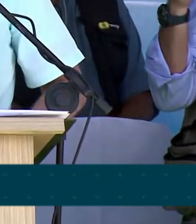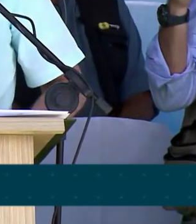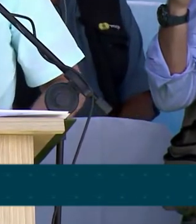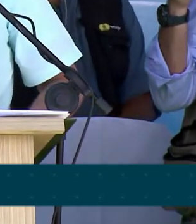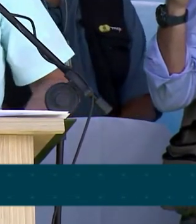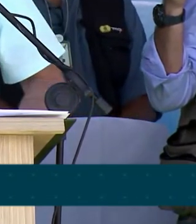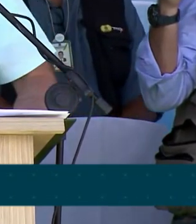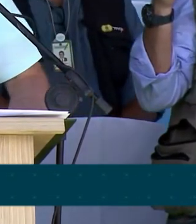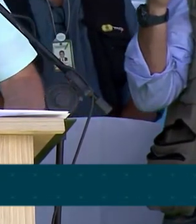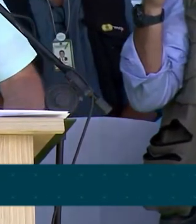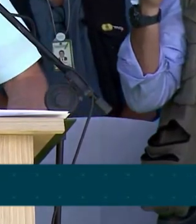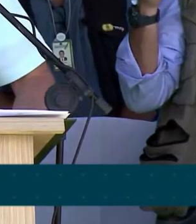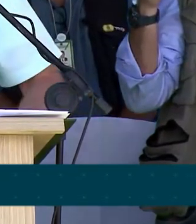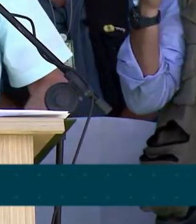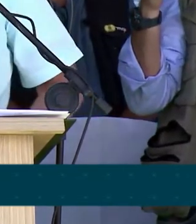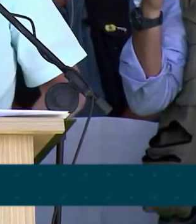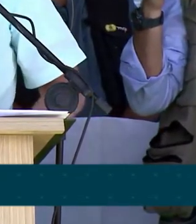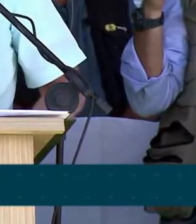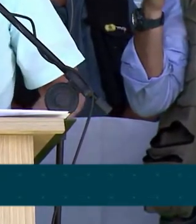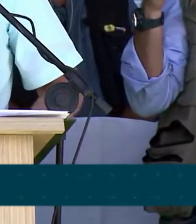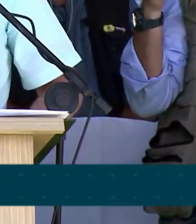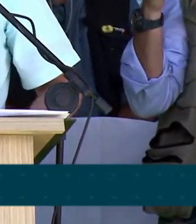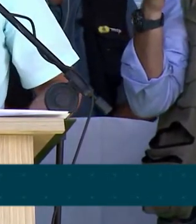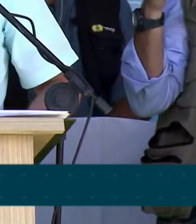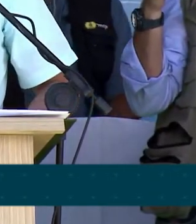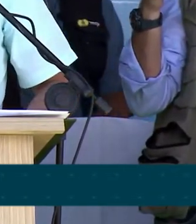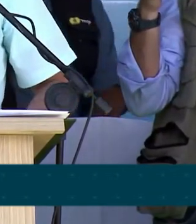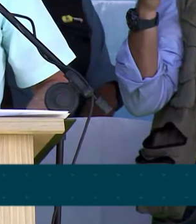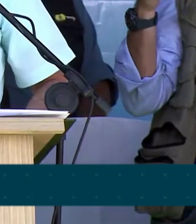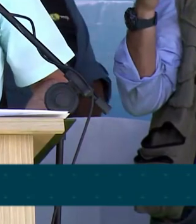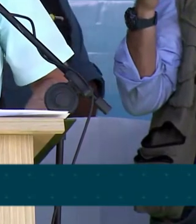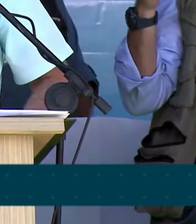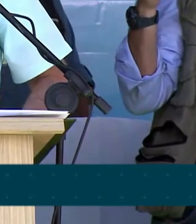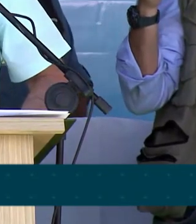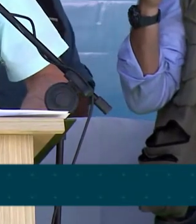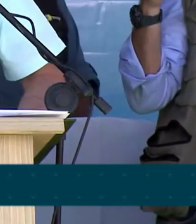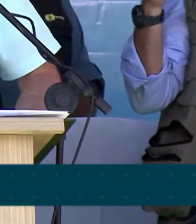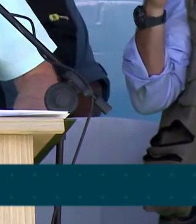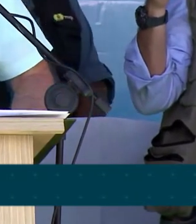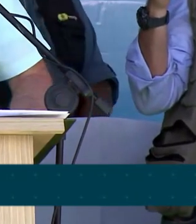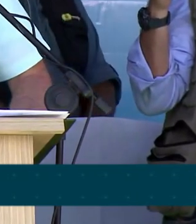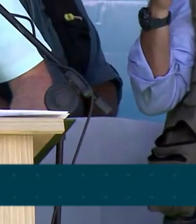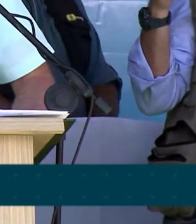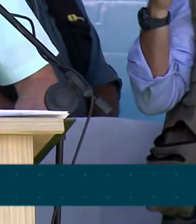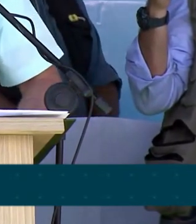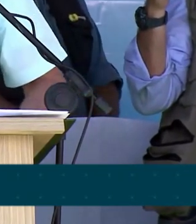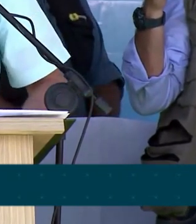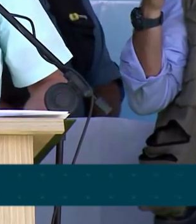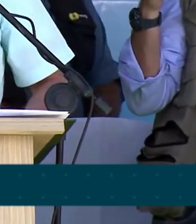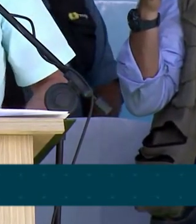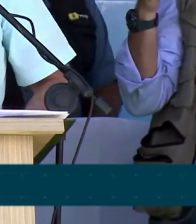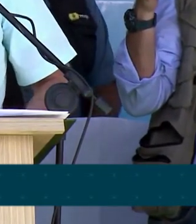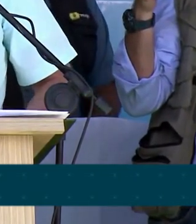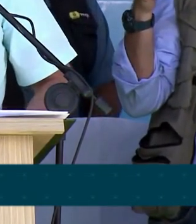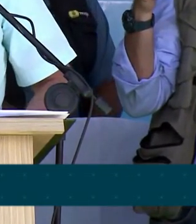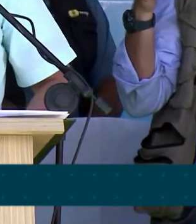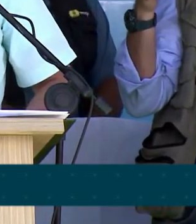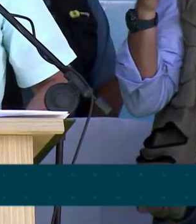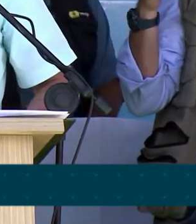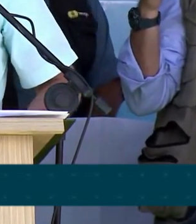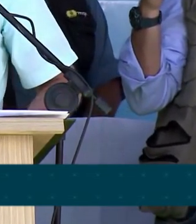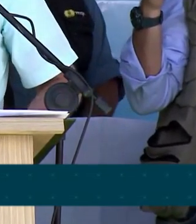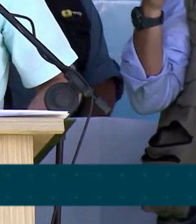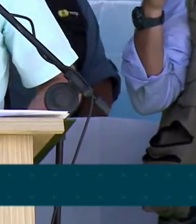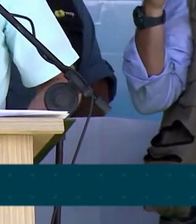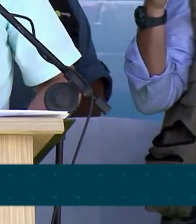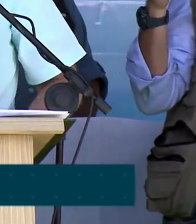quando nós vemos e sentimos a felicidade de um povo quando chega água naquela região, isso